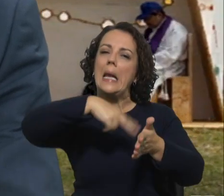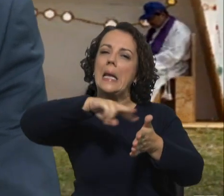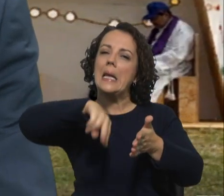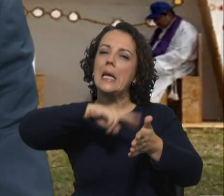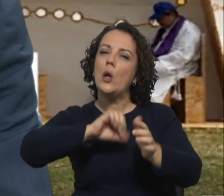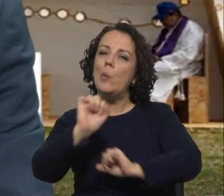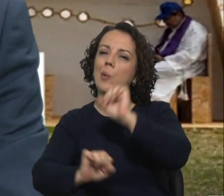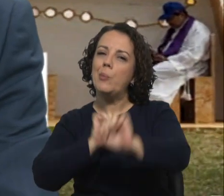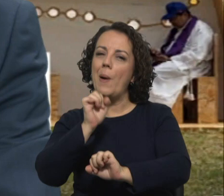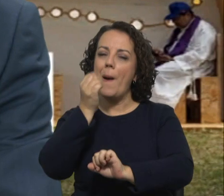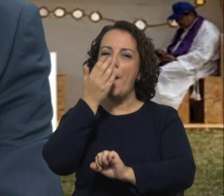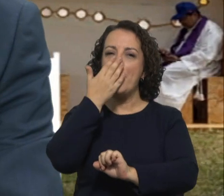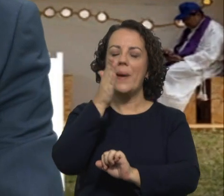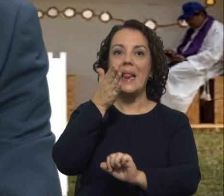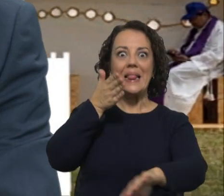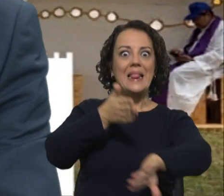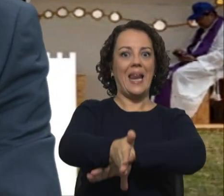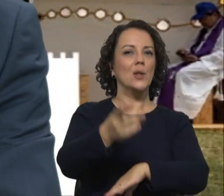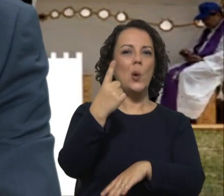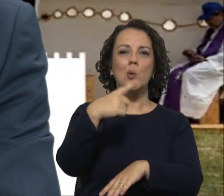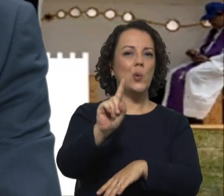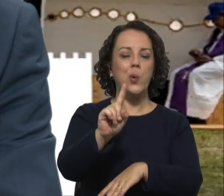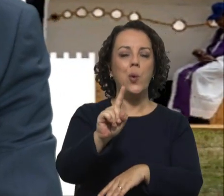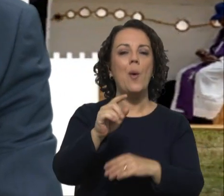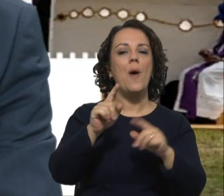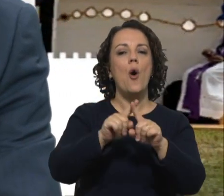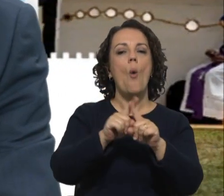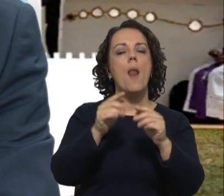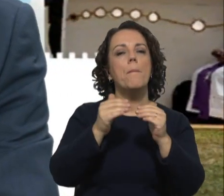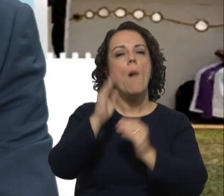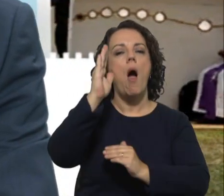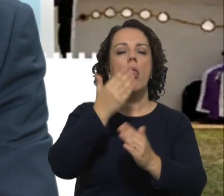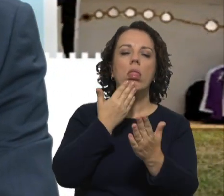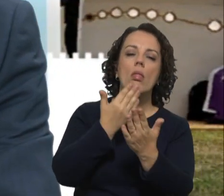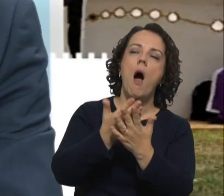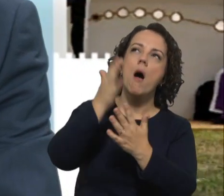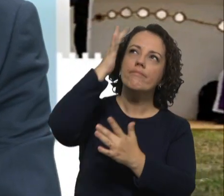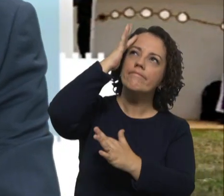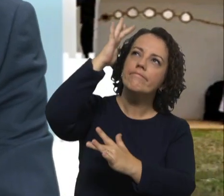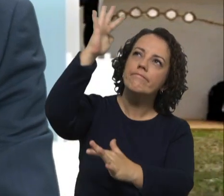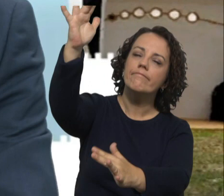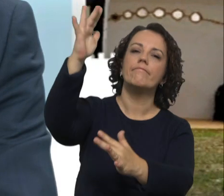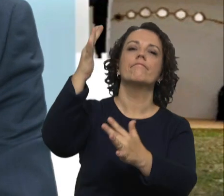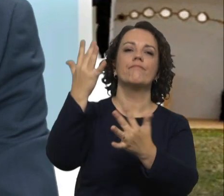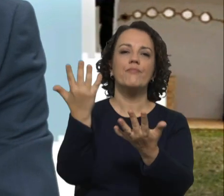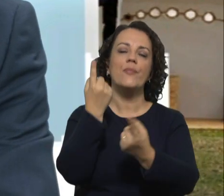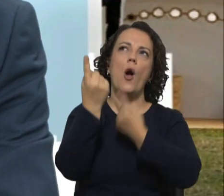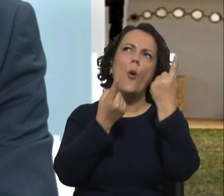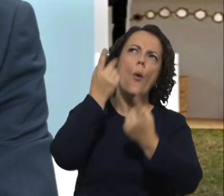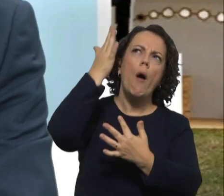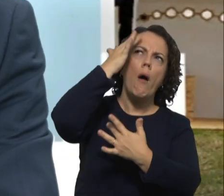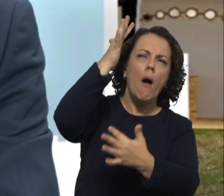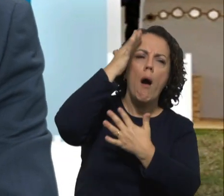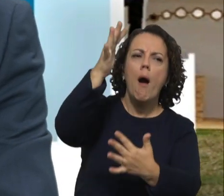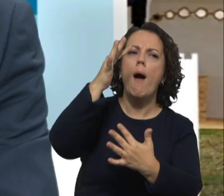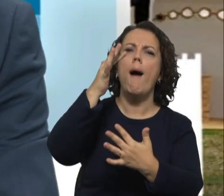mais oblíqua e menos direta. Isto é, mais com projeções, mais com, às vezes, efabulações de alguns